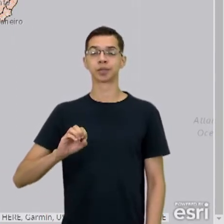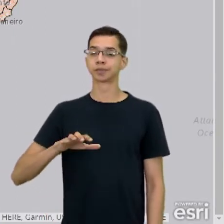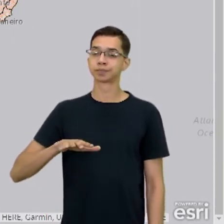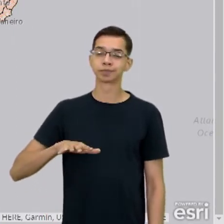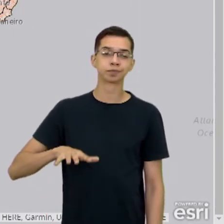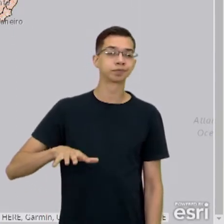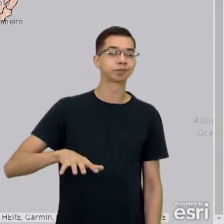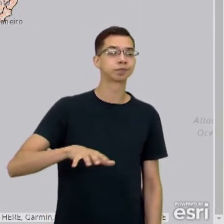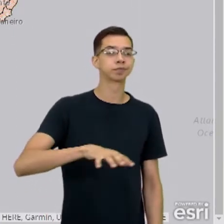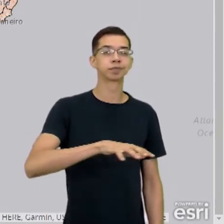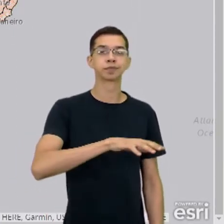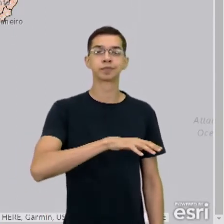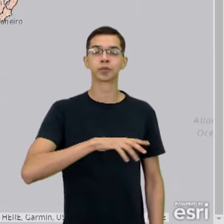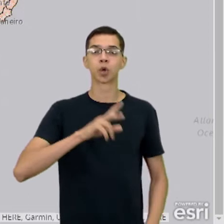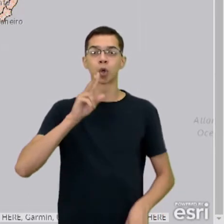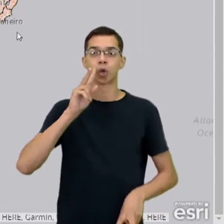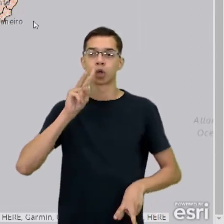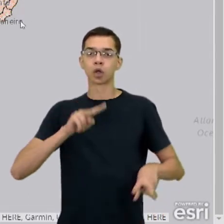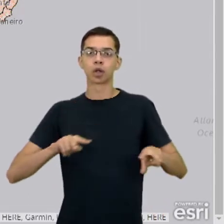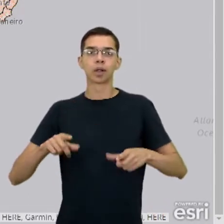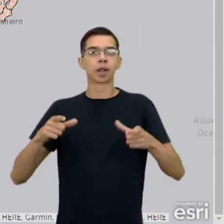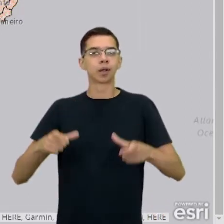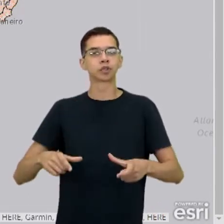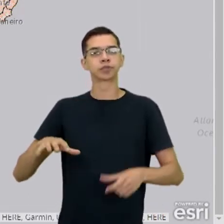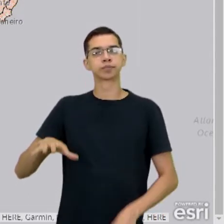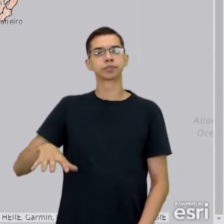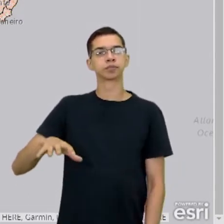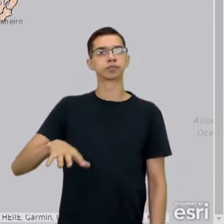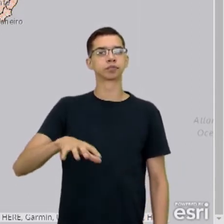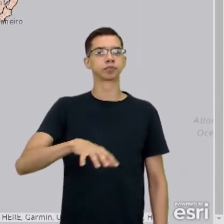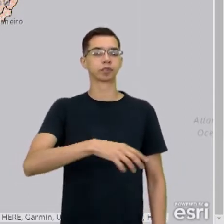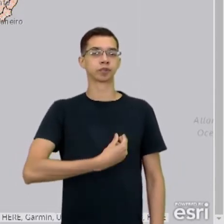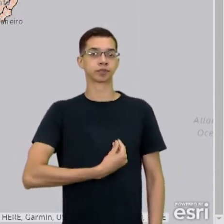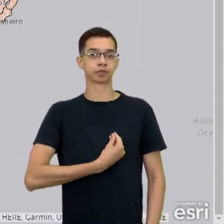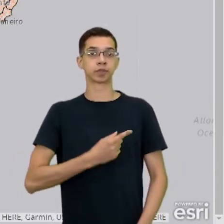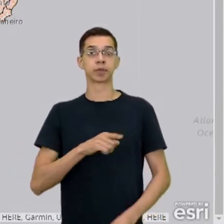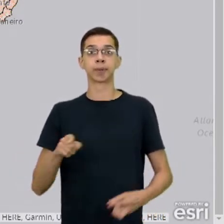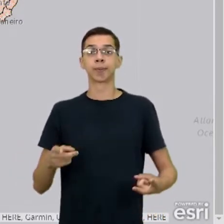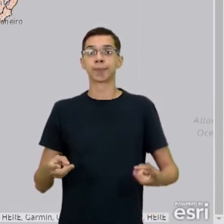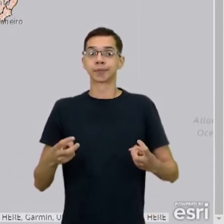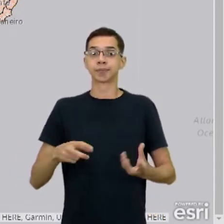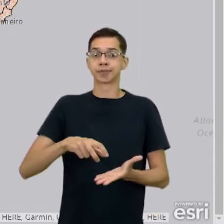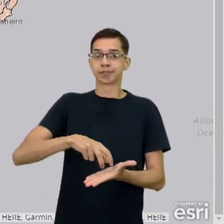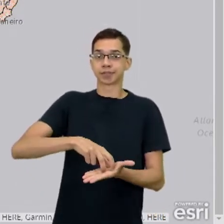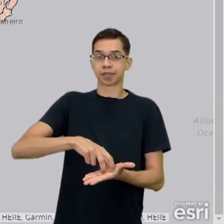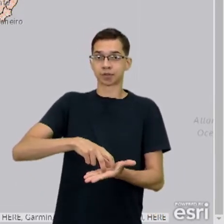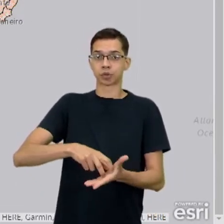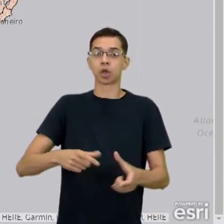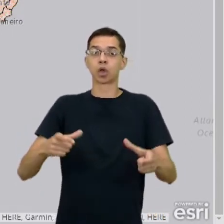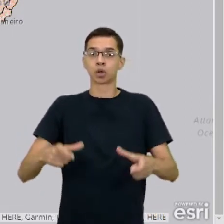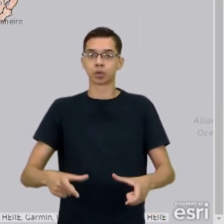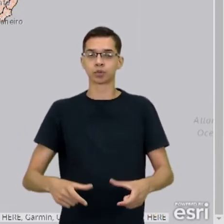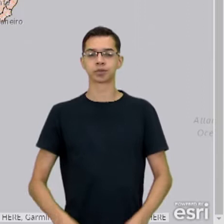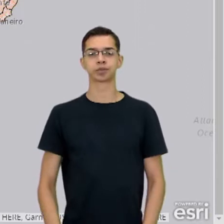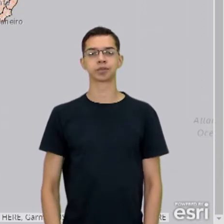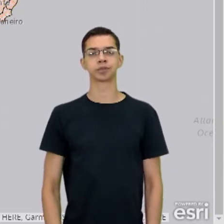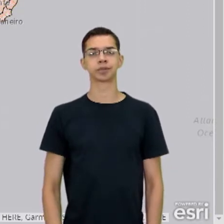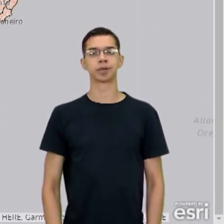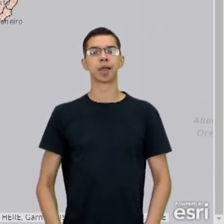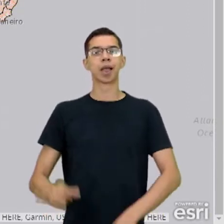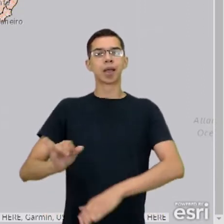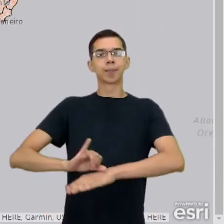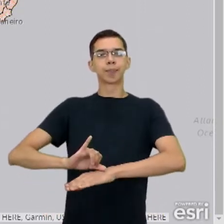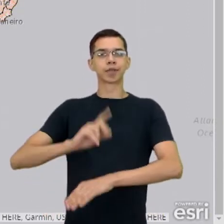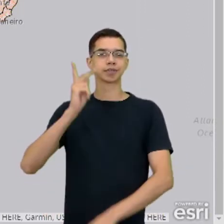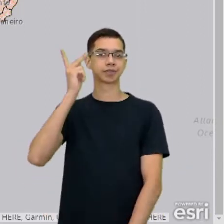a localização da distribuição, a gente percebe que os grandes centros aqui, ó, nós estamos aqui, ó, aqui na capital de São Paulo, né, a